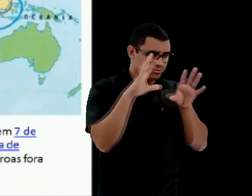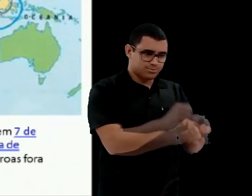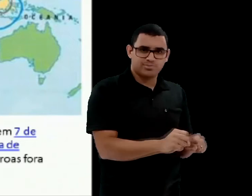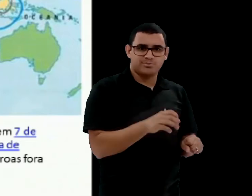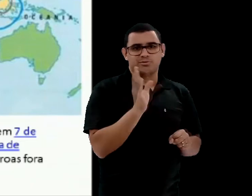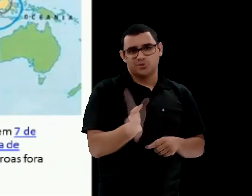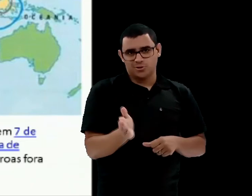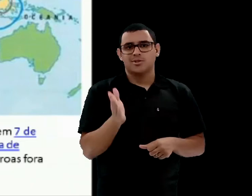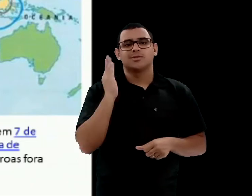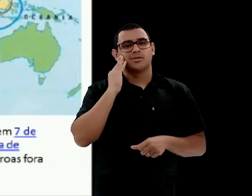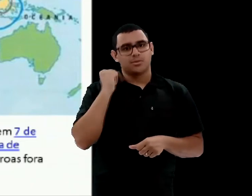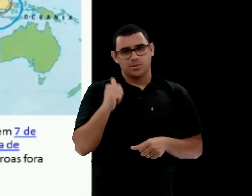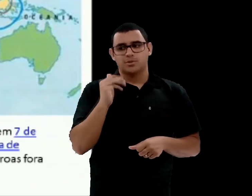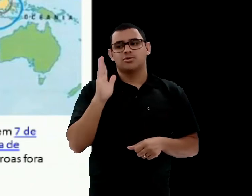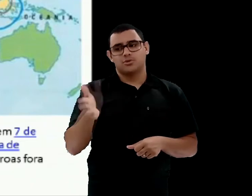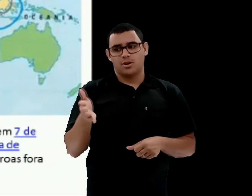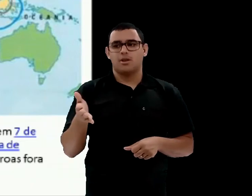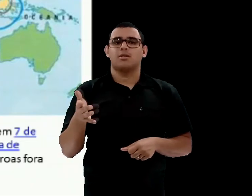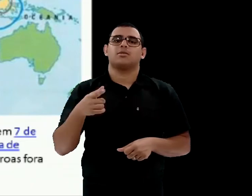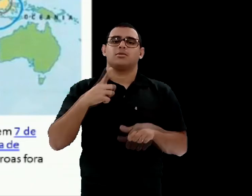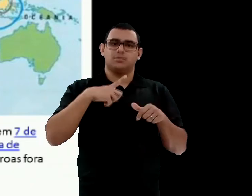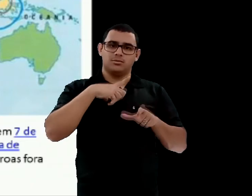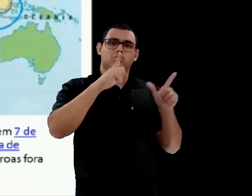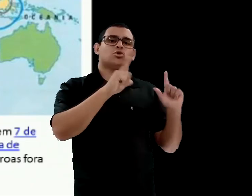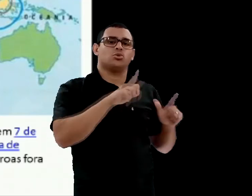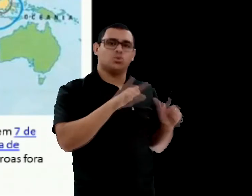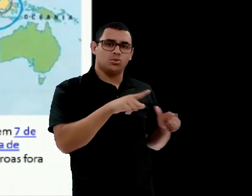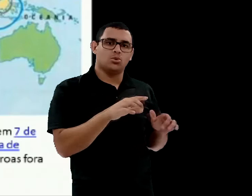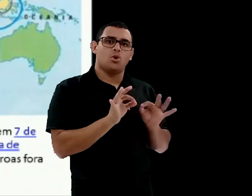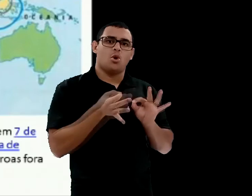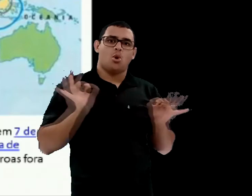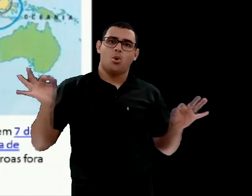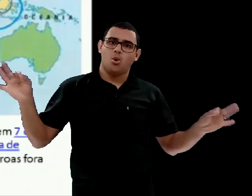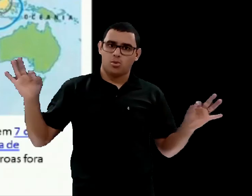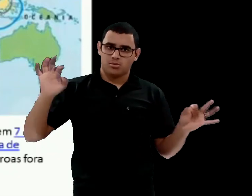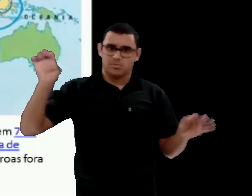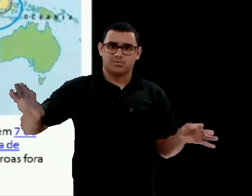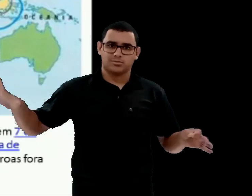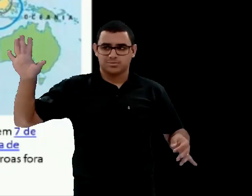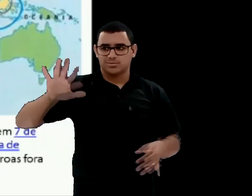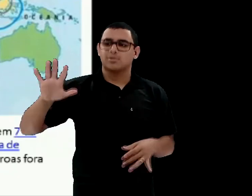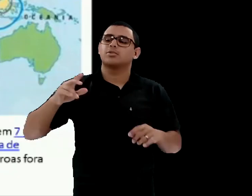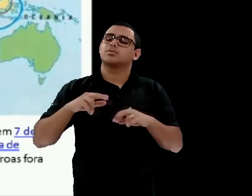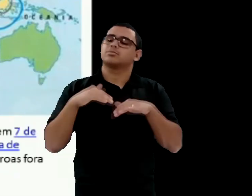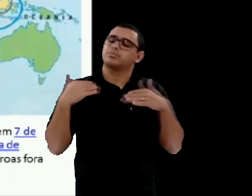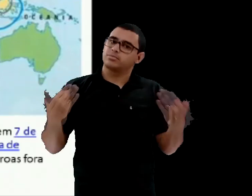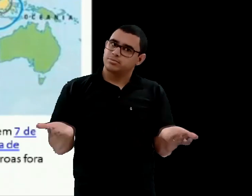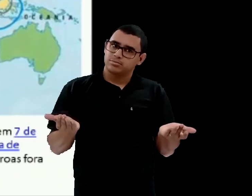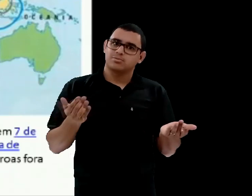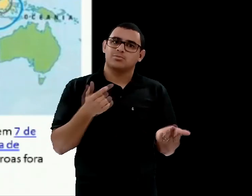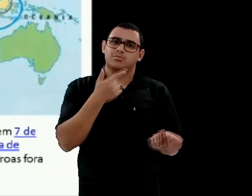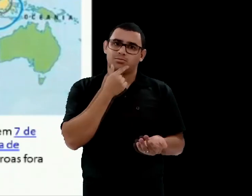posse. Então já se sabia que havia terras, né, distante lá da Europa,